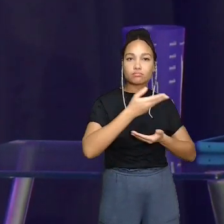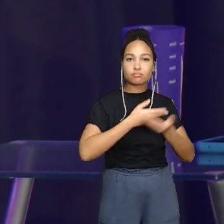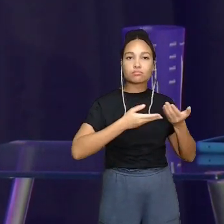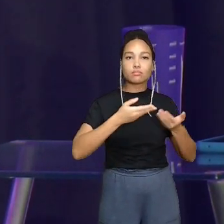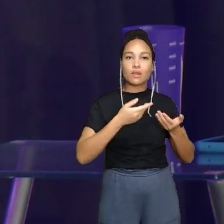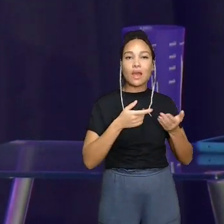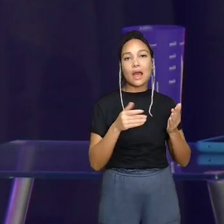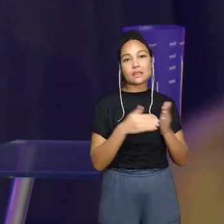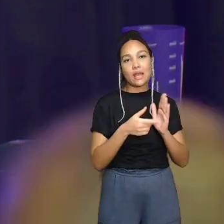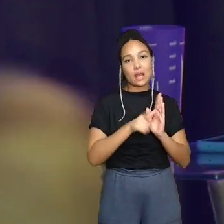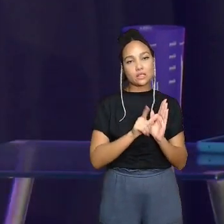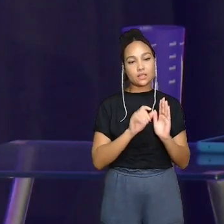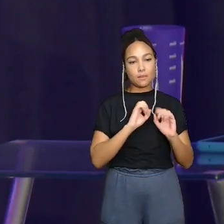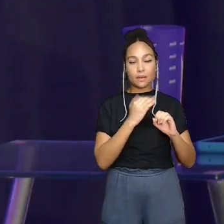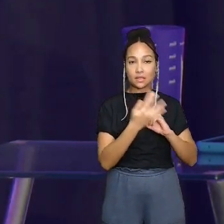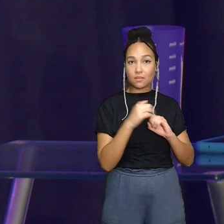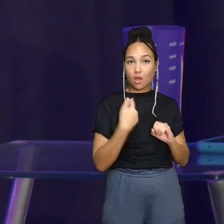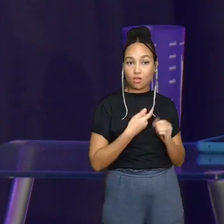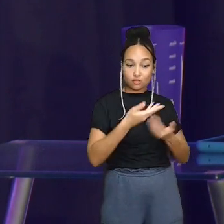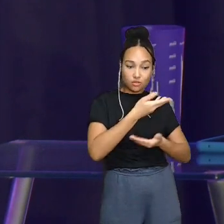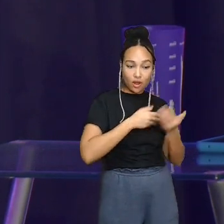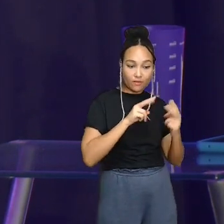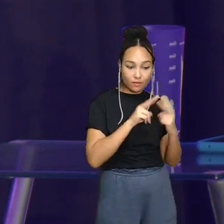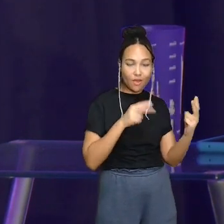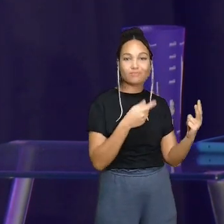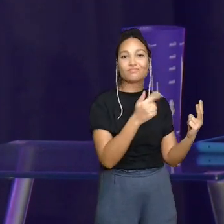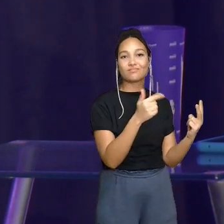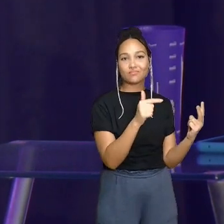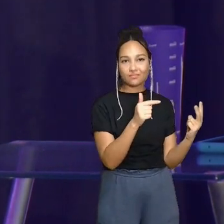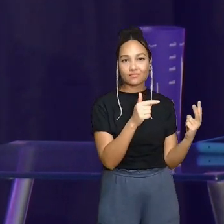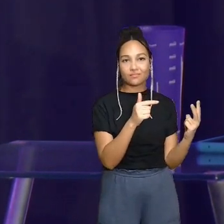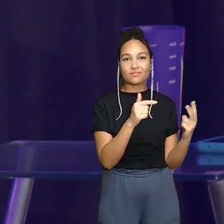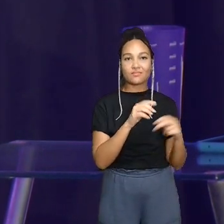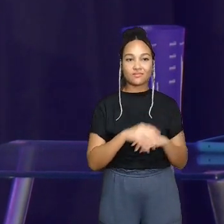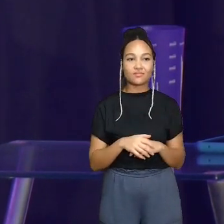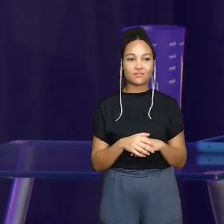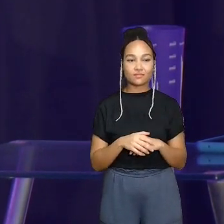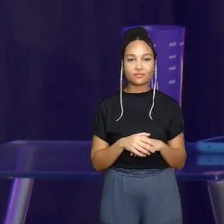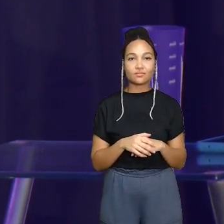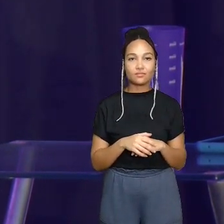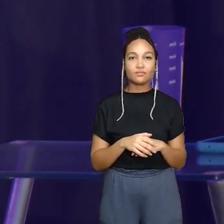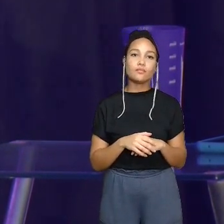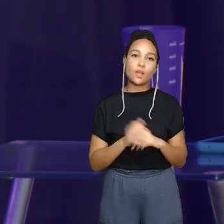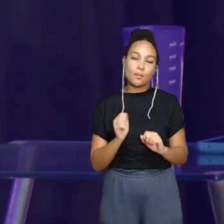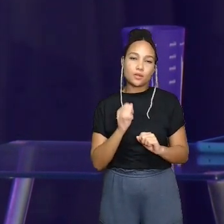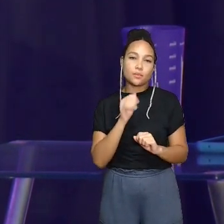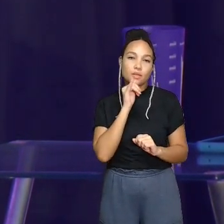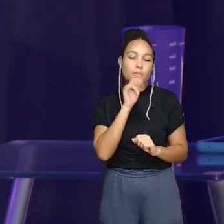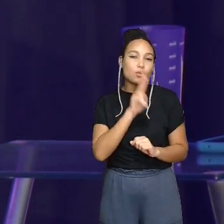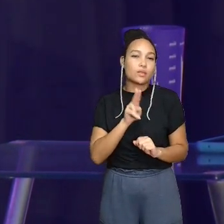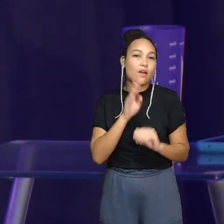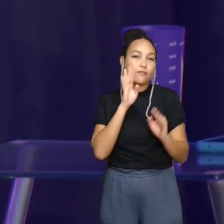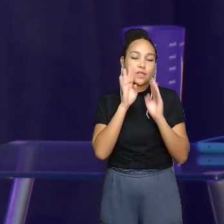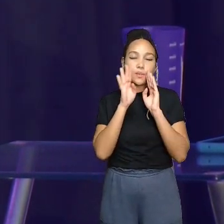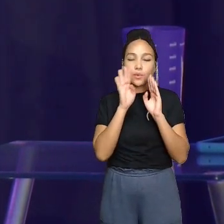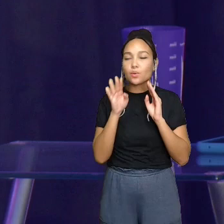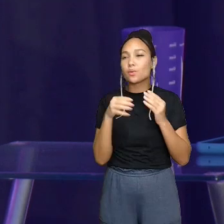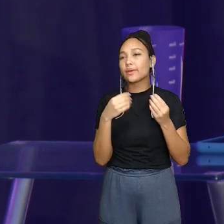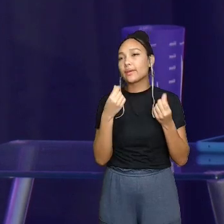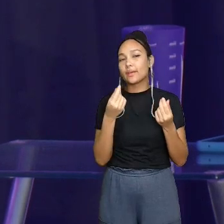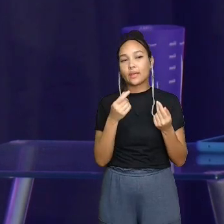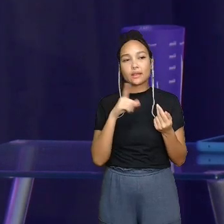pandemia, a gente nem fazia trocas virtuais. A gente é um pouco antigo, eu confesso. A gente ainda usa o Facebook,